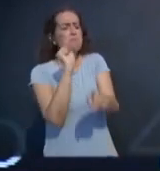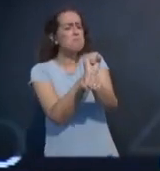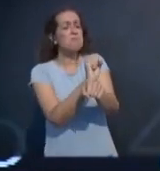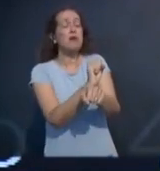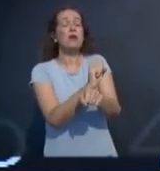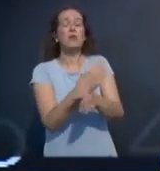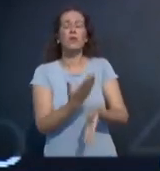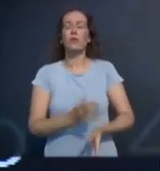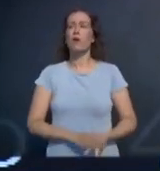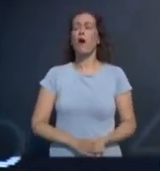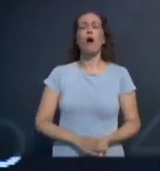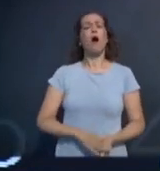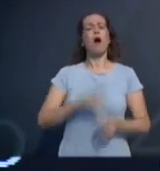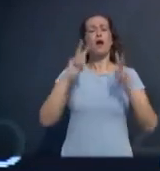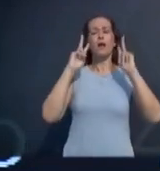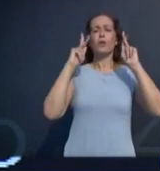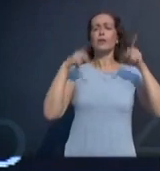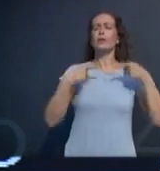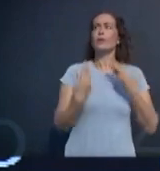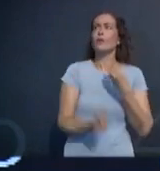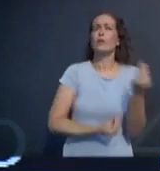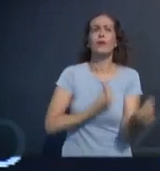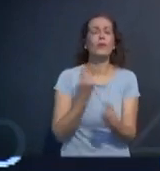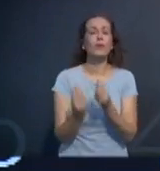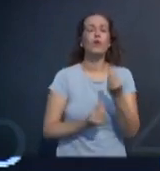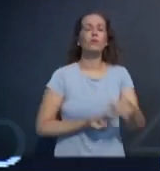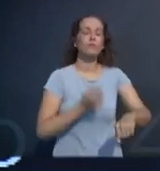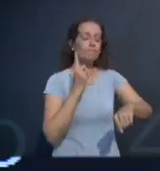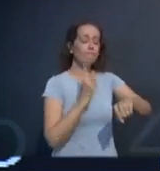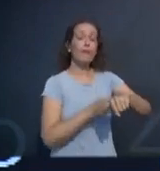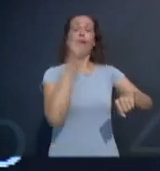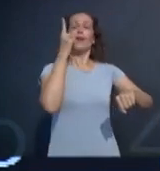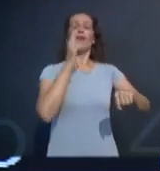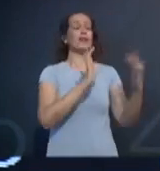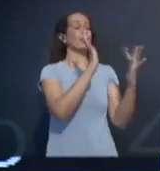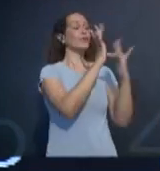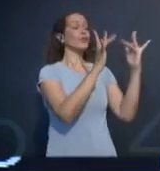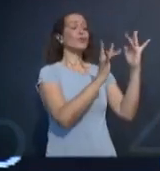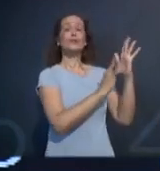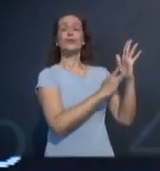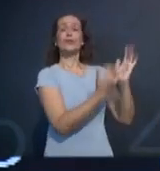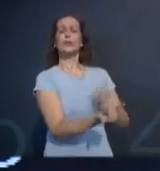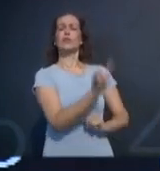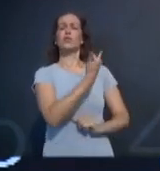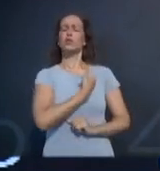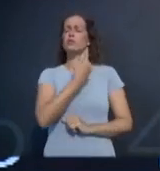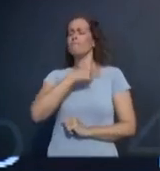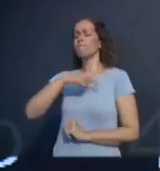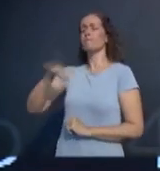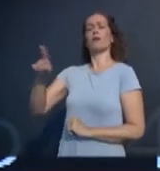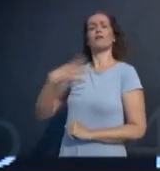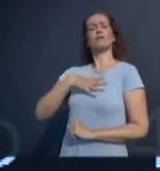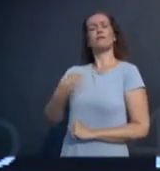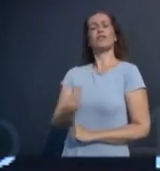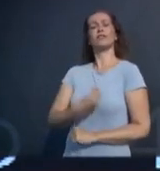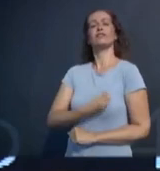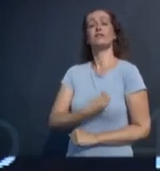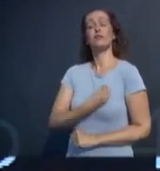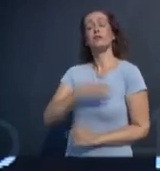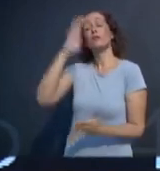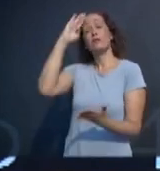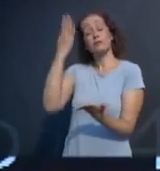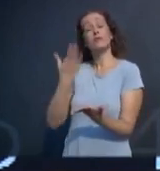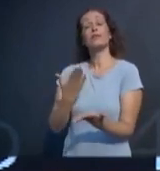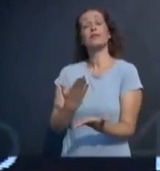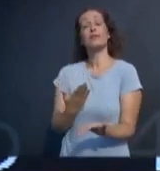isto reconheceu o pai ser precisamente a hora em que Jesus lhe dissera: teu filho vive. E creu